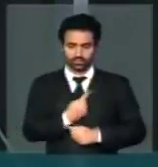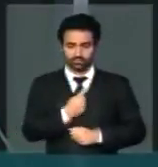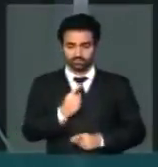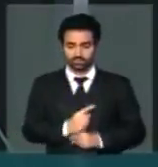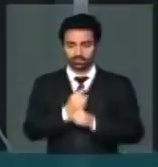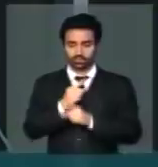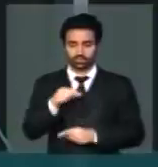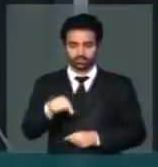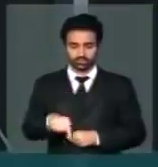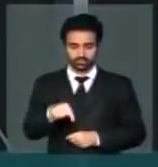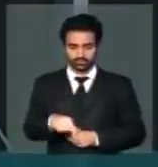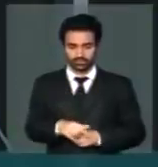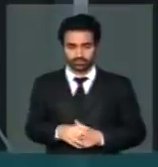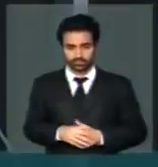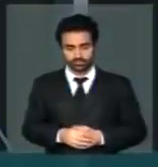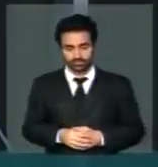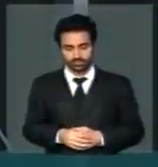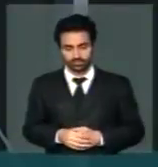encontro na casa.